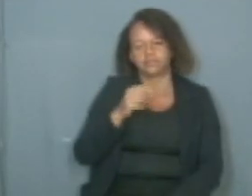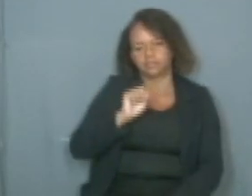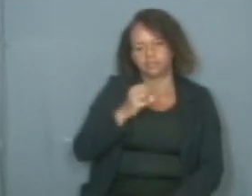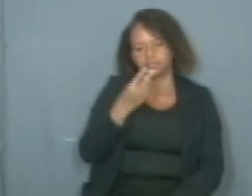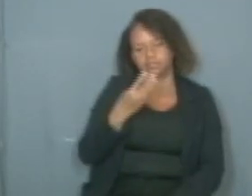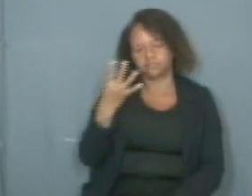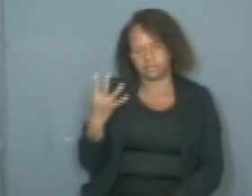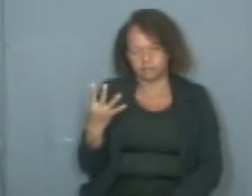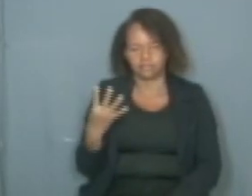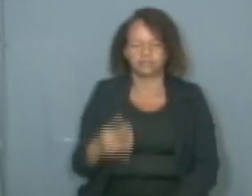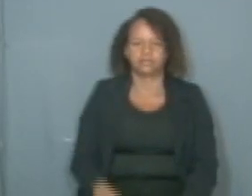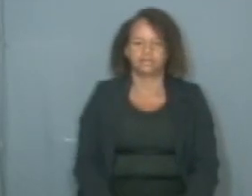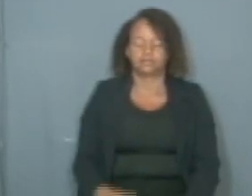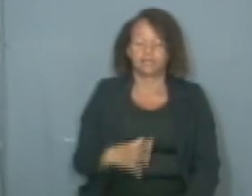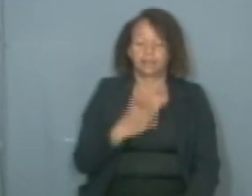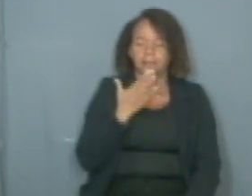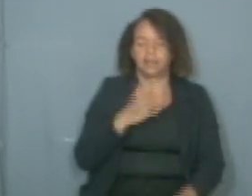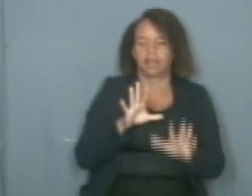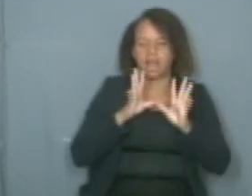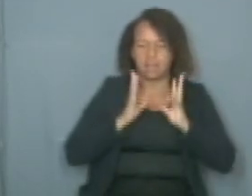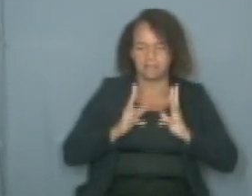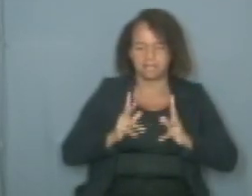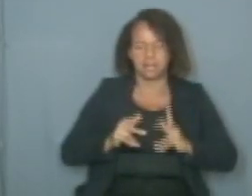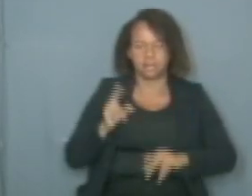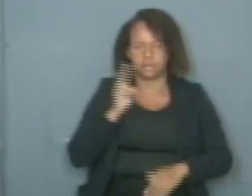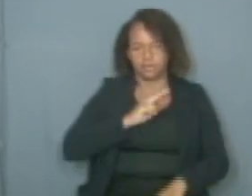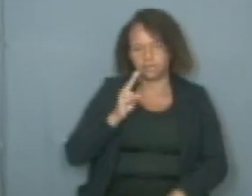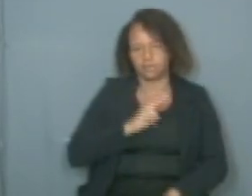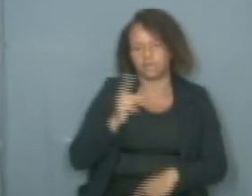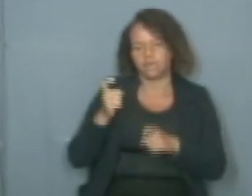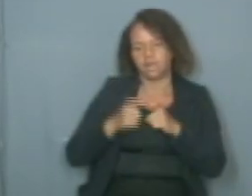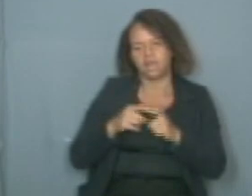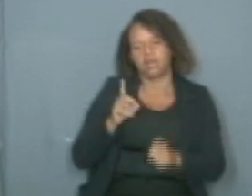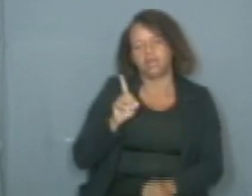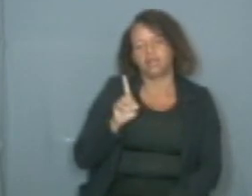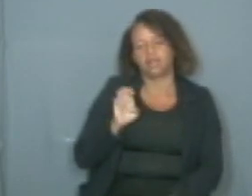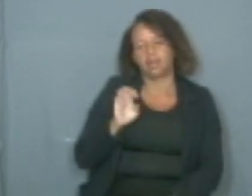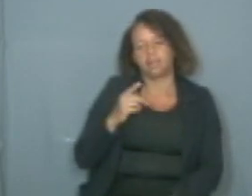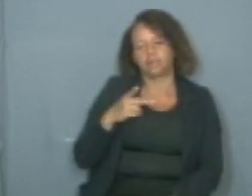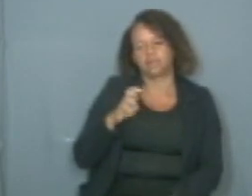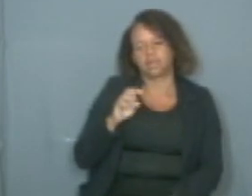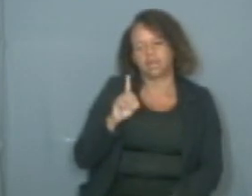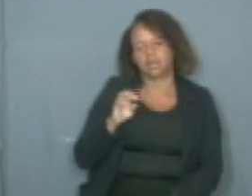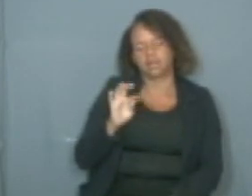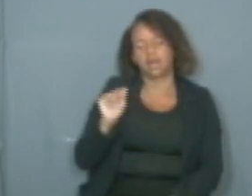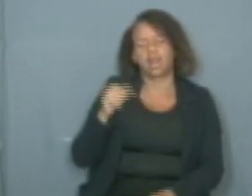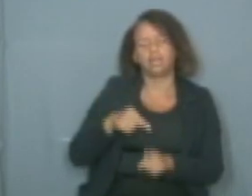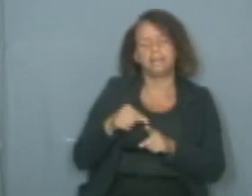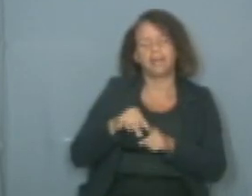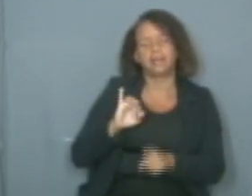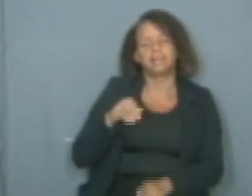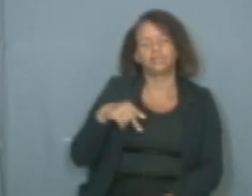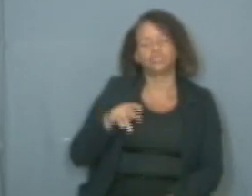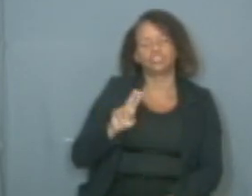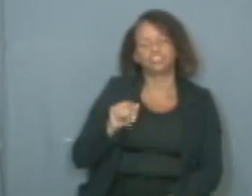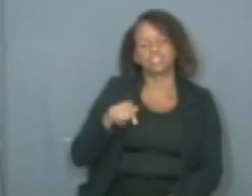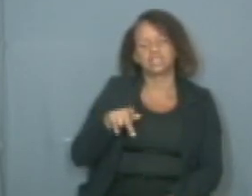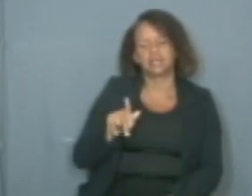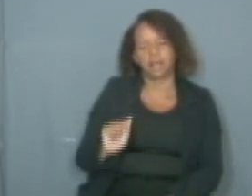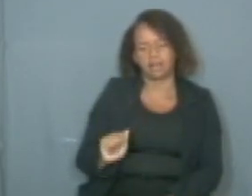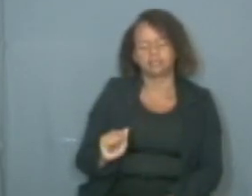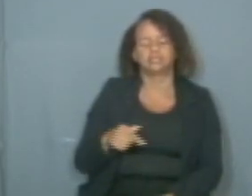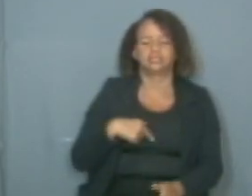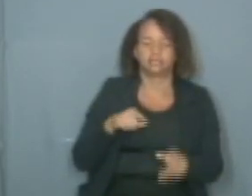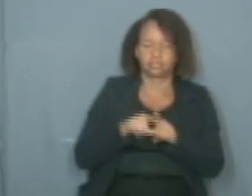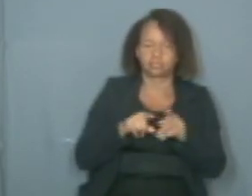2834. Pede a limpeza imediata da rua Deputada Adalberto Guerra, no bairro da Iputinga, e também a realização de um estudo